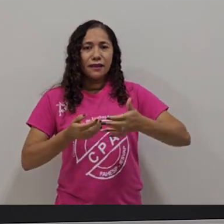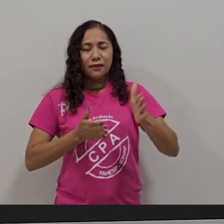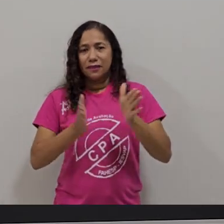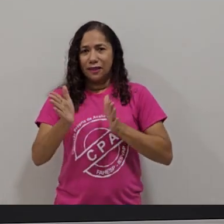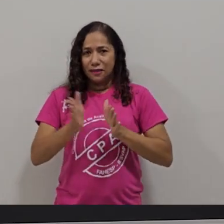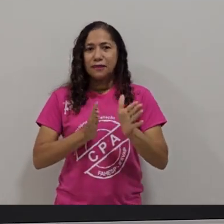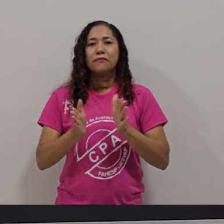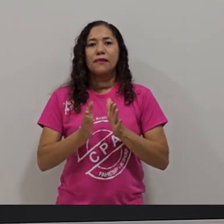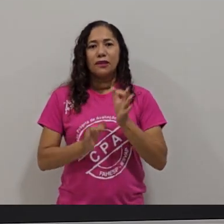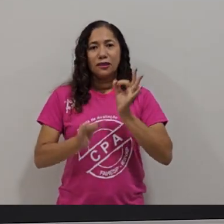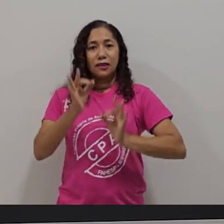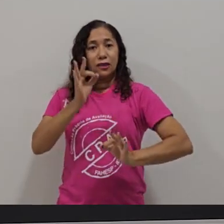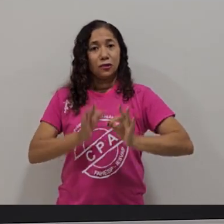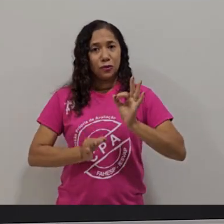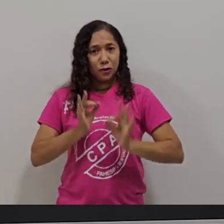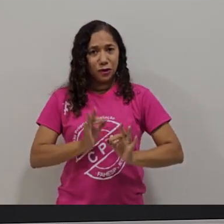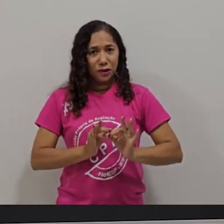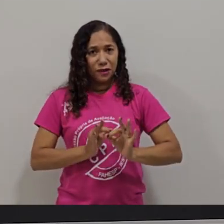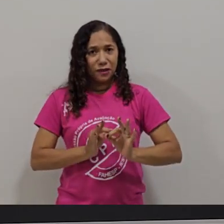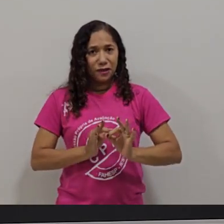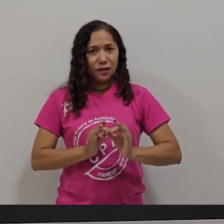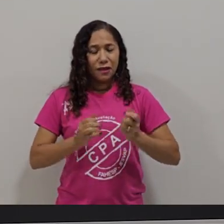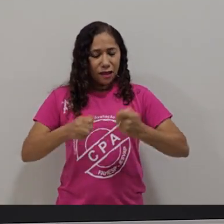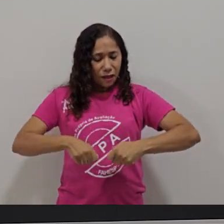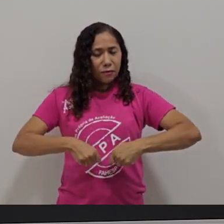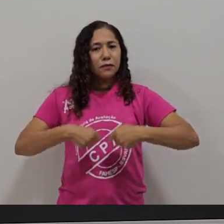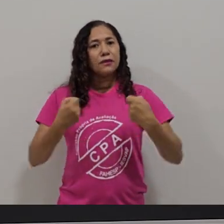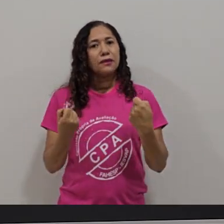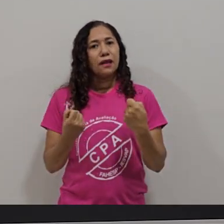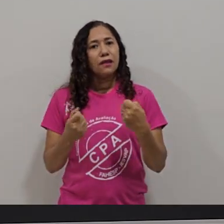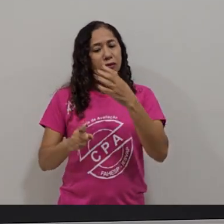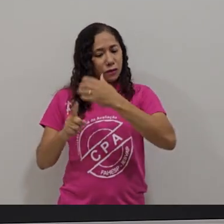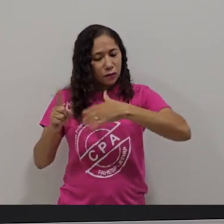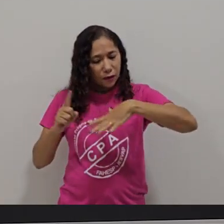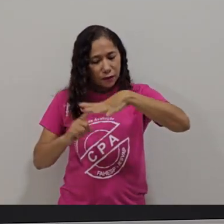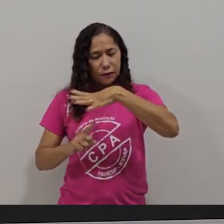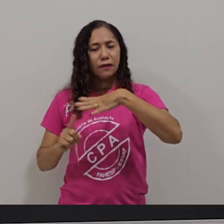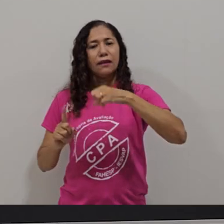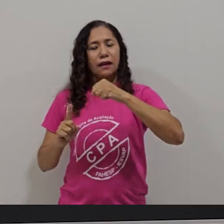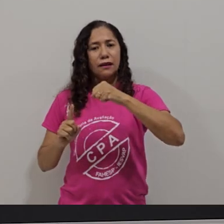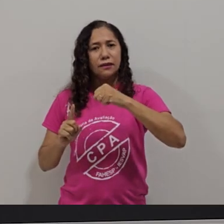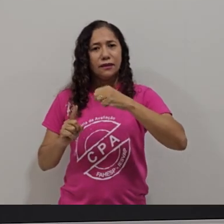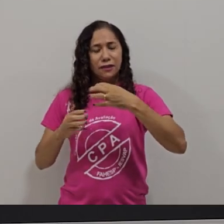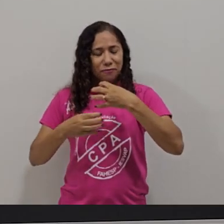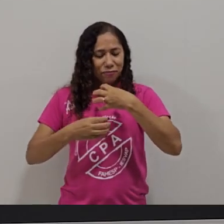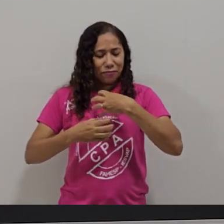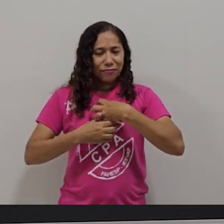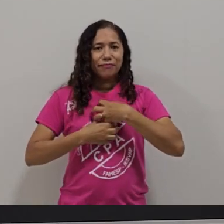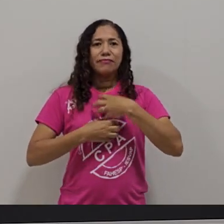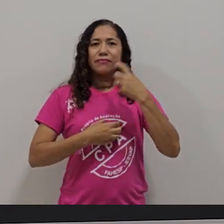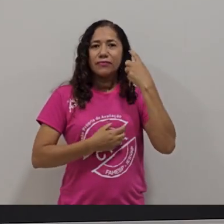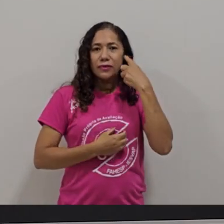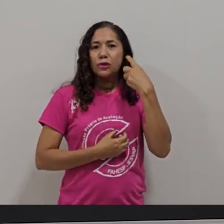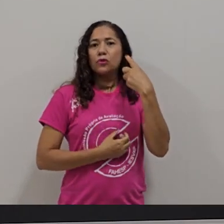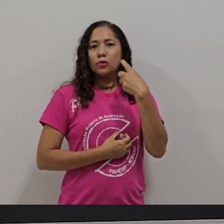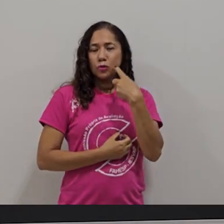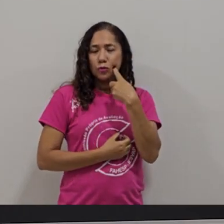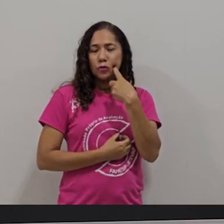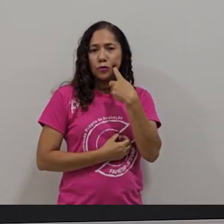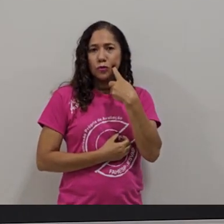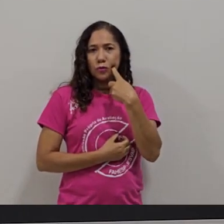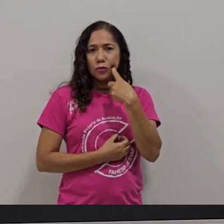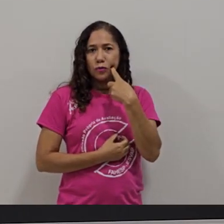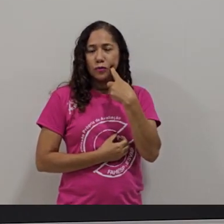acesso pleno à justiça só será possível quando a sociedade de fato internalizar que essa comunidade,